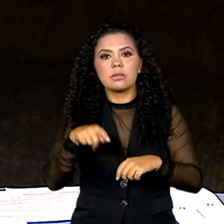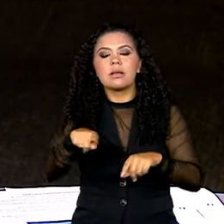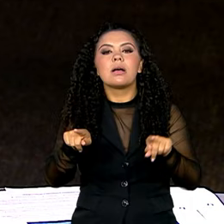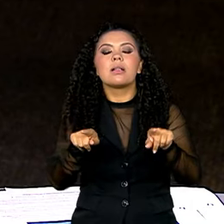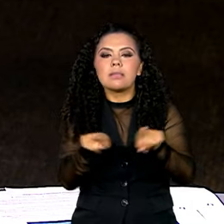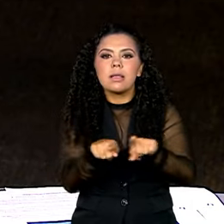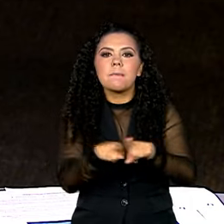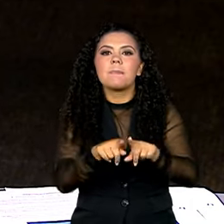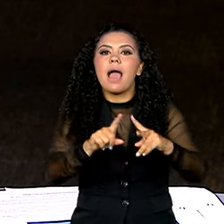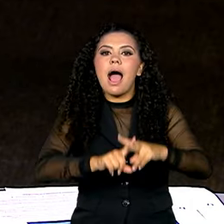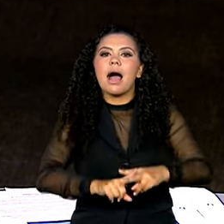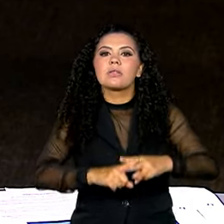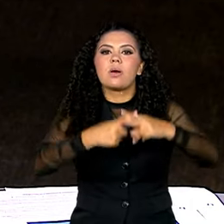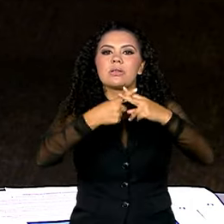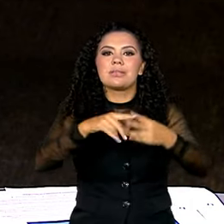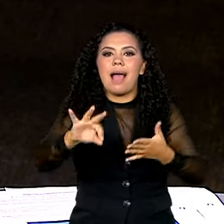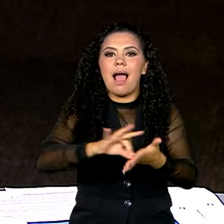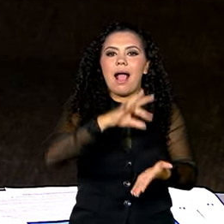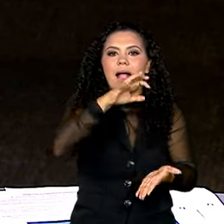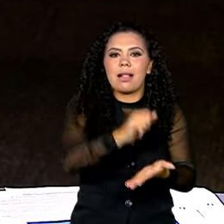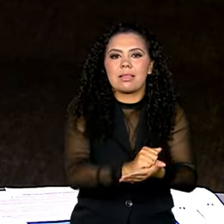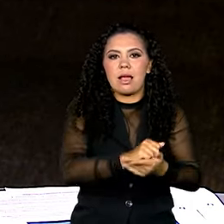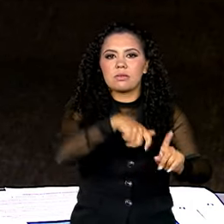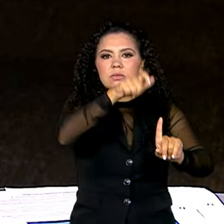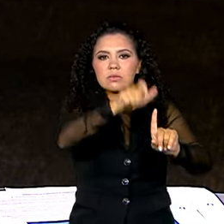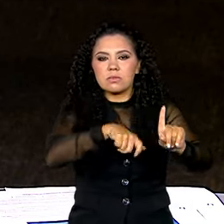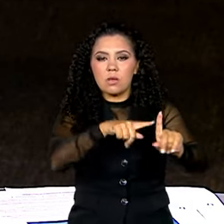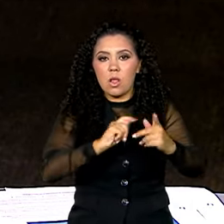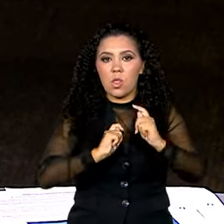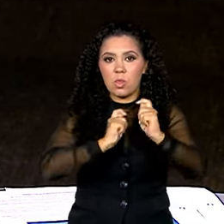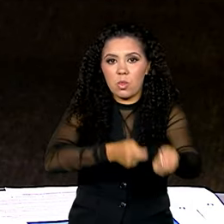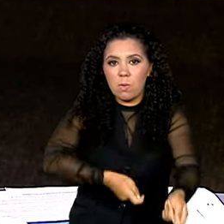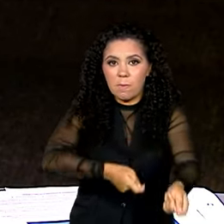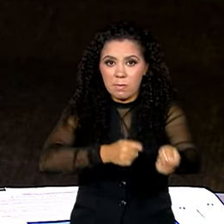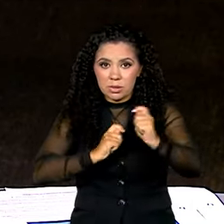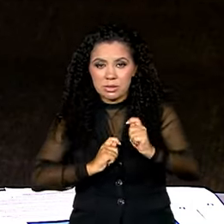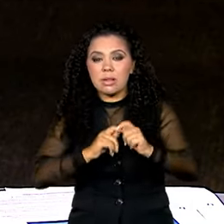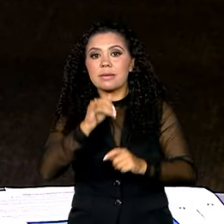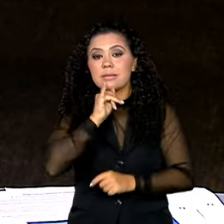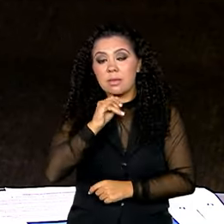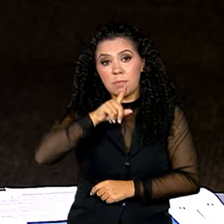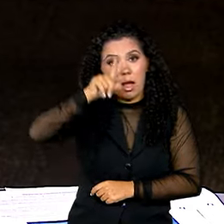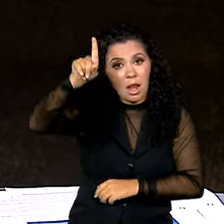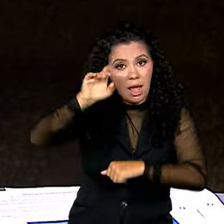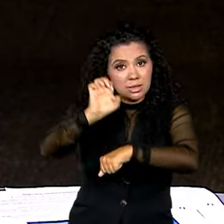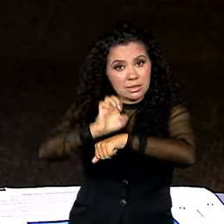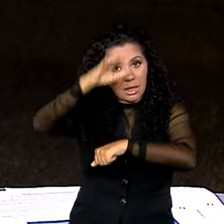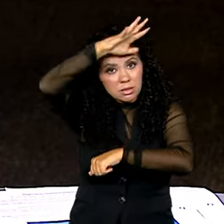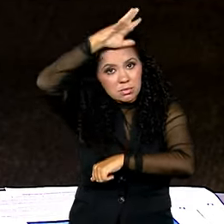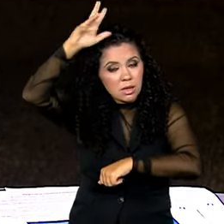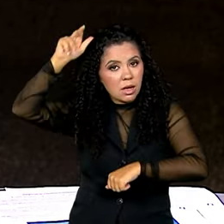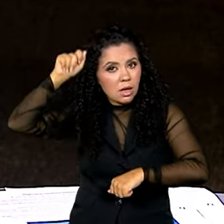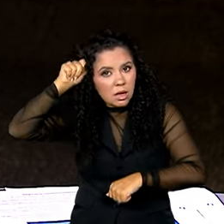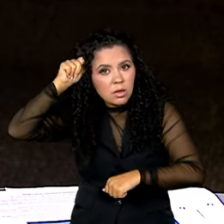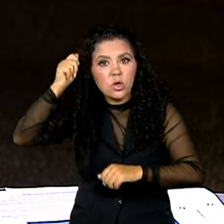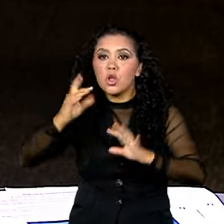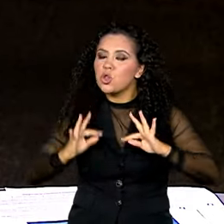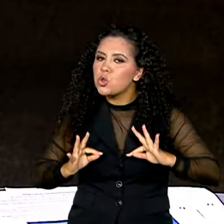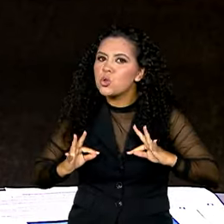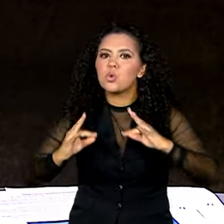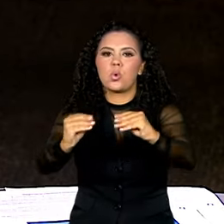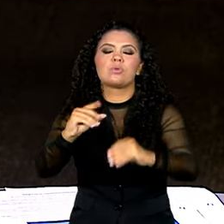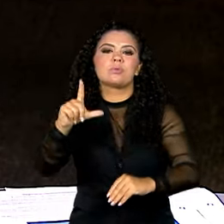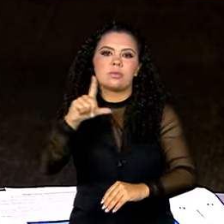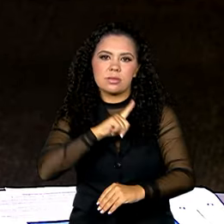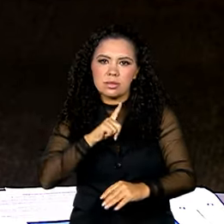cadastro de pescadores, a gente pode dizer, por exemplo, que no Amazonas ninguém ficará de fora, nenhum pescador legalizado